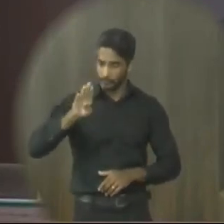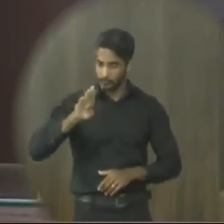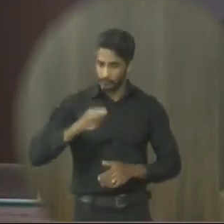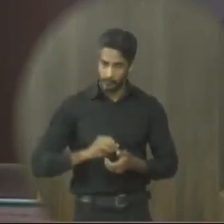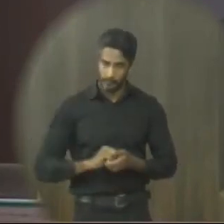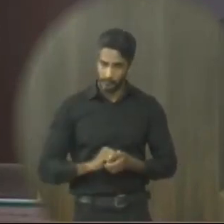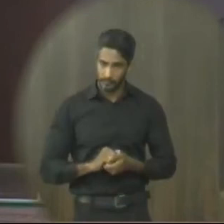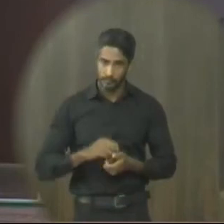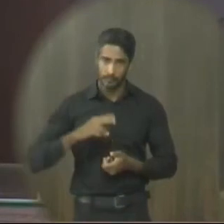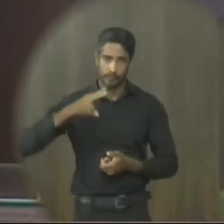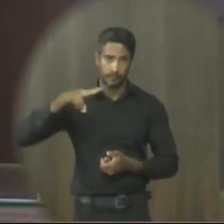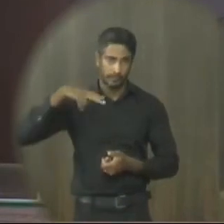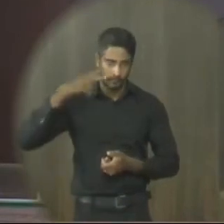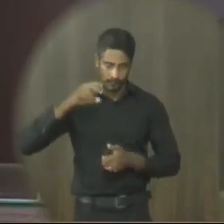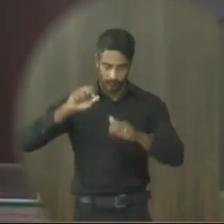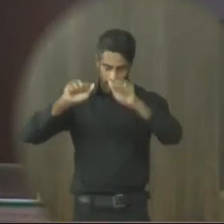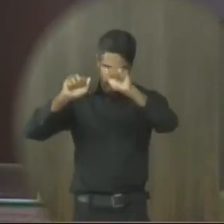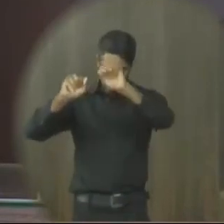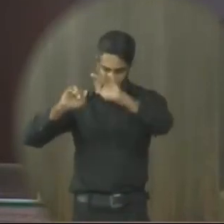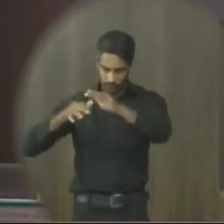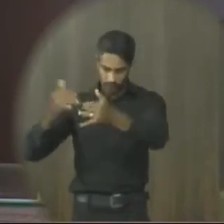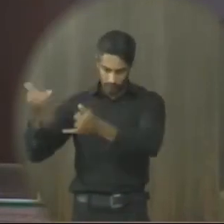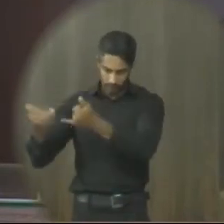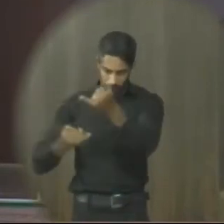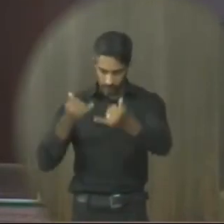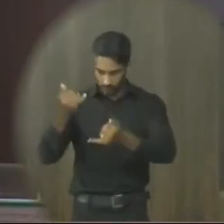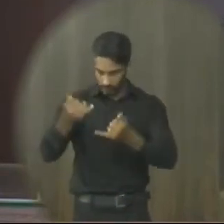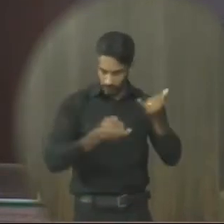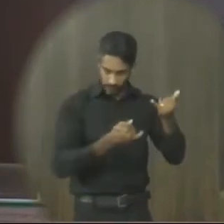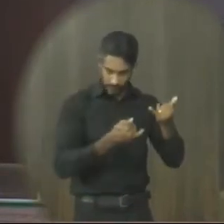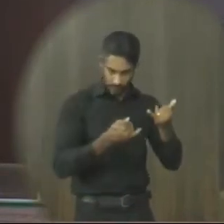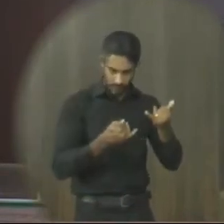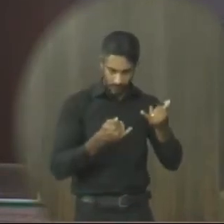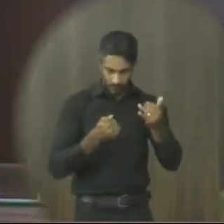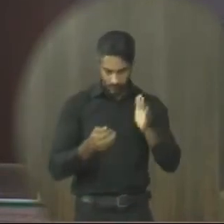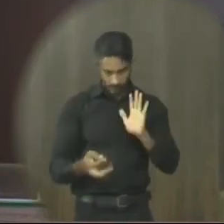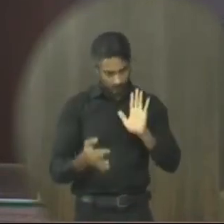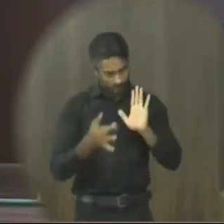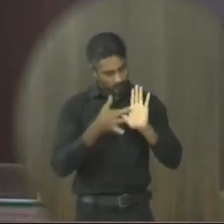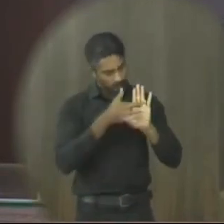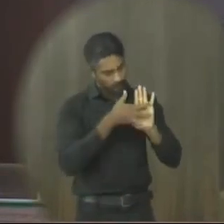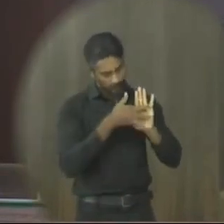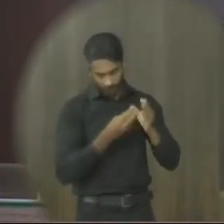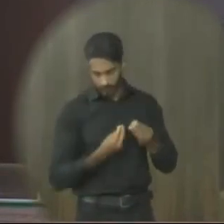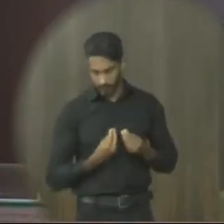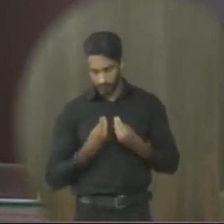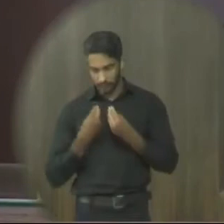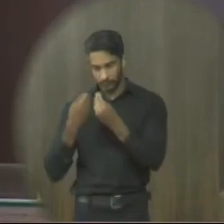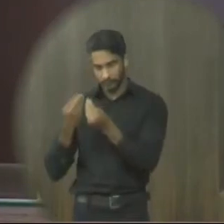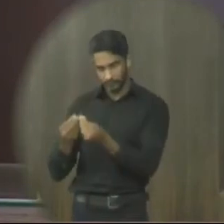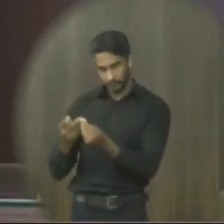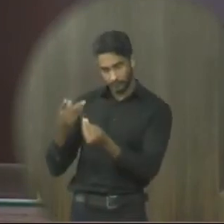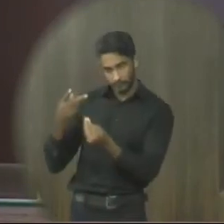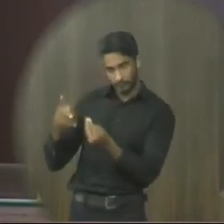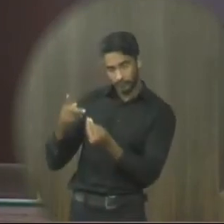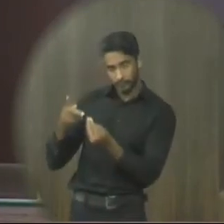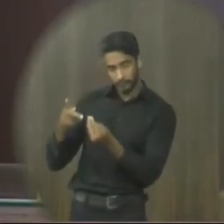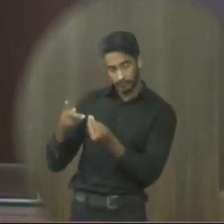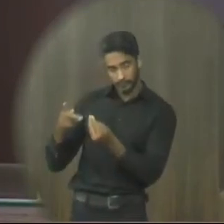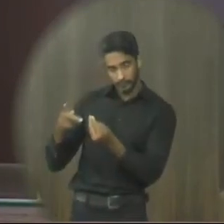Janaúba. O vereador que se subscreve vem requer que, após a tramitação regimental, seja encaminhado ao senhor prefeito